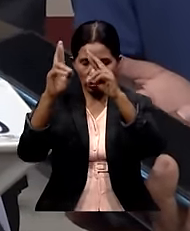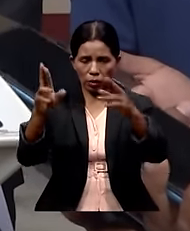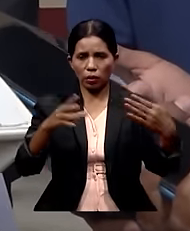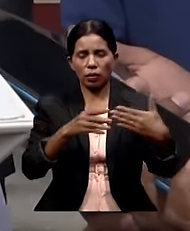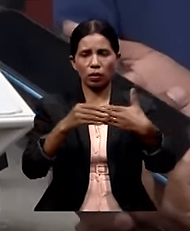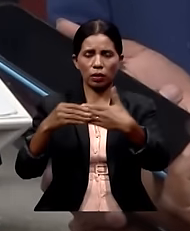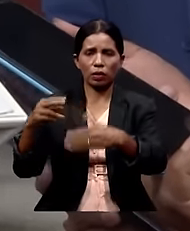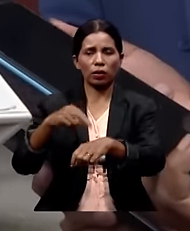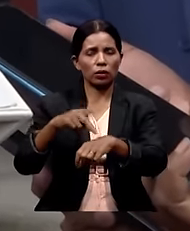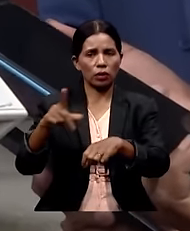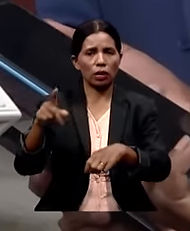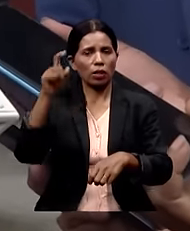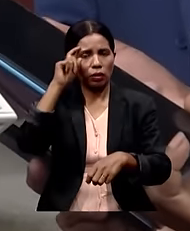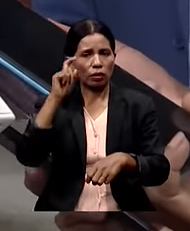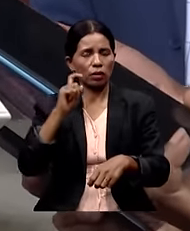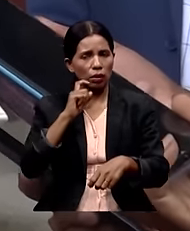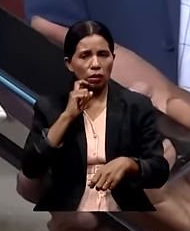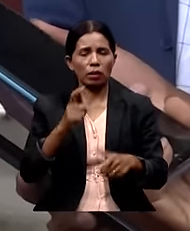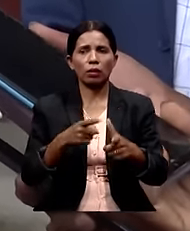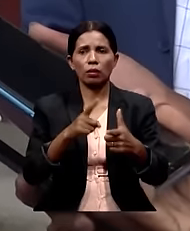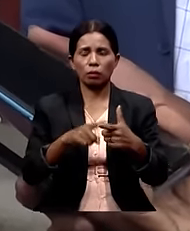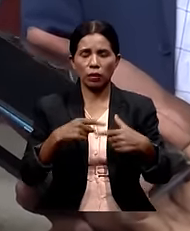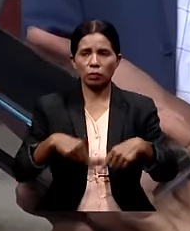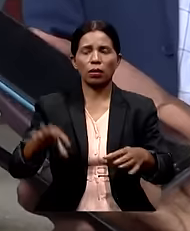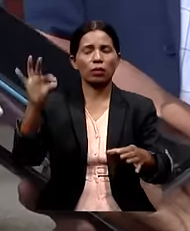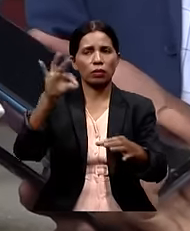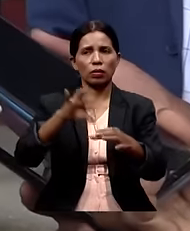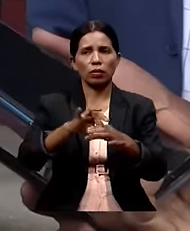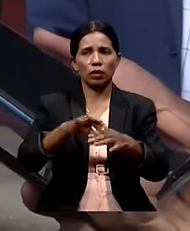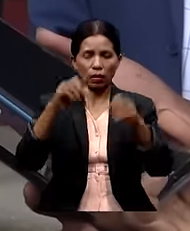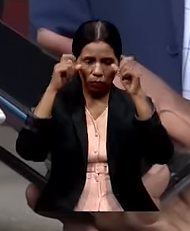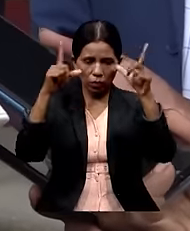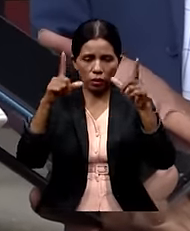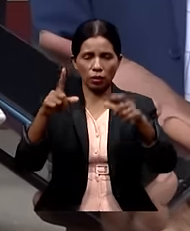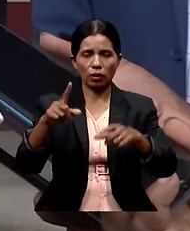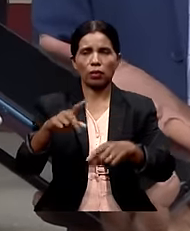nacional, Mambo Tsanana. Depois, a eleição, agora, com o partido Mono.